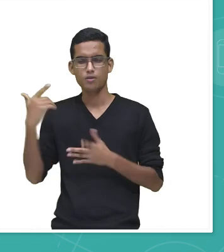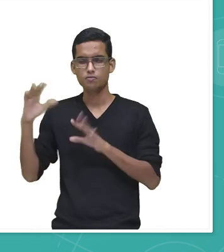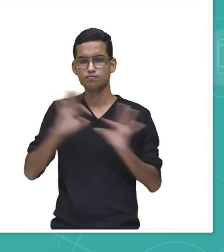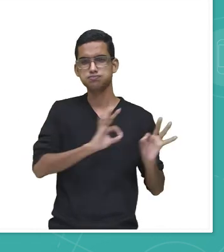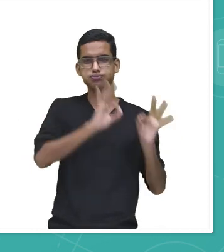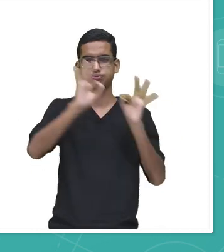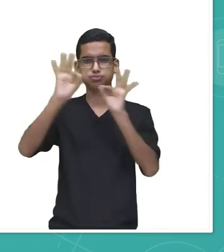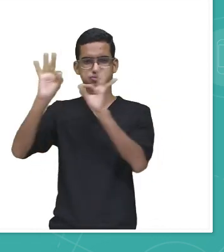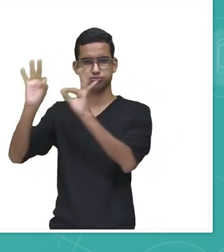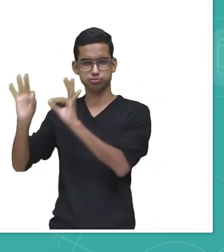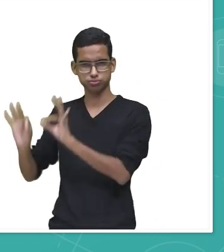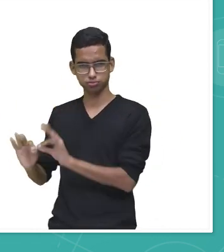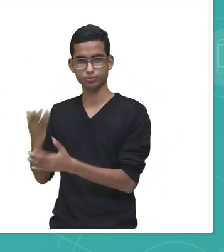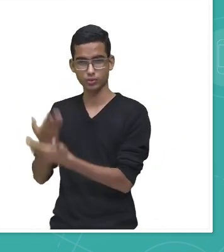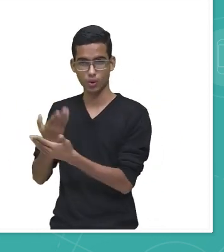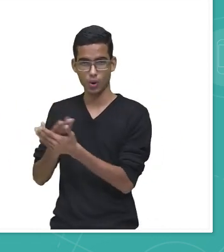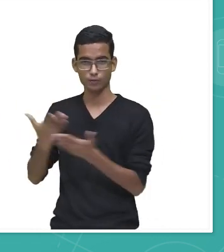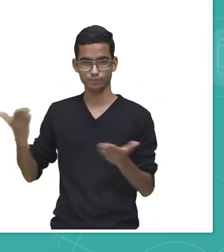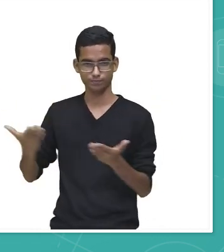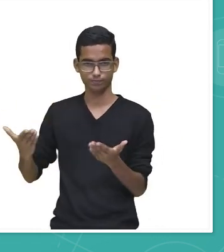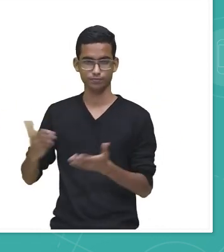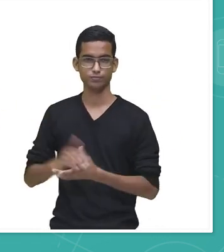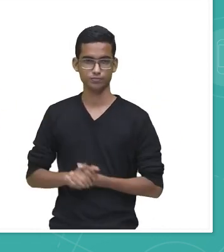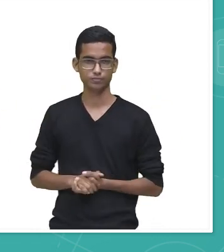produzia quase tudo que seus habitantes